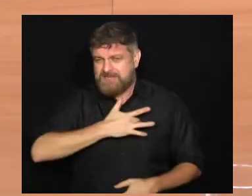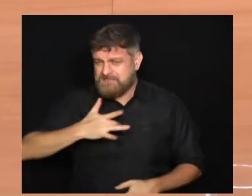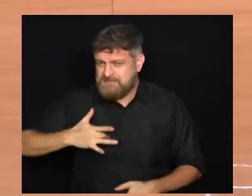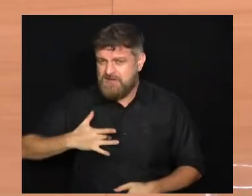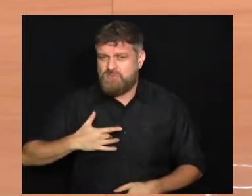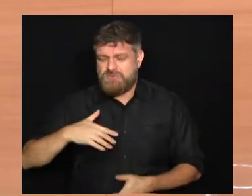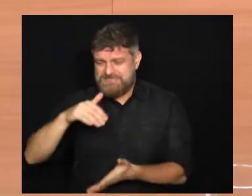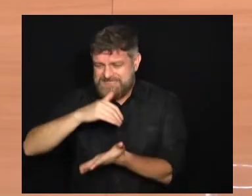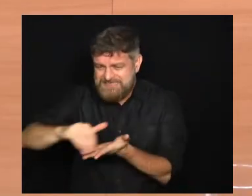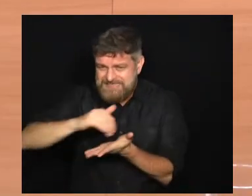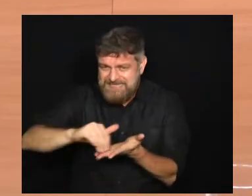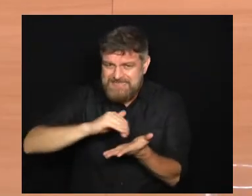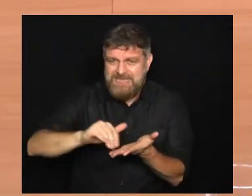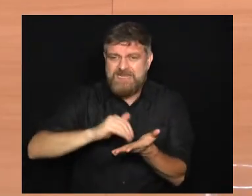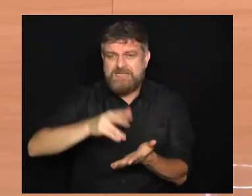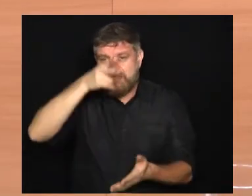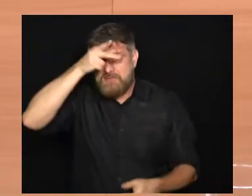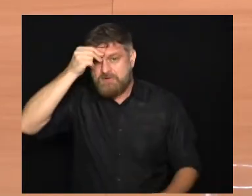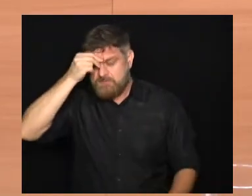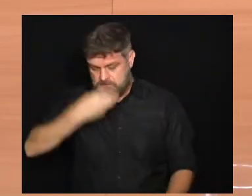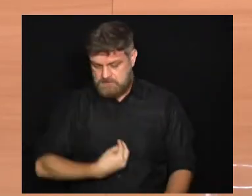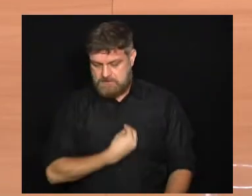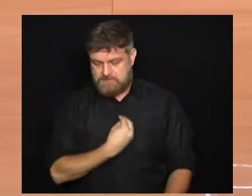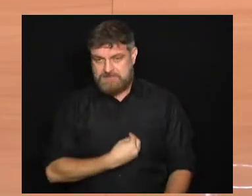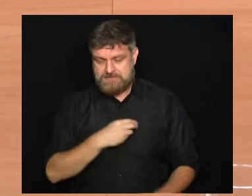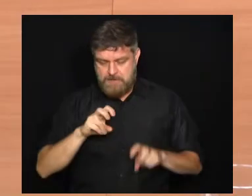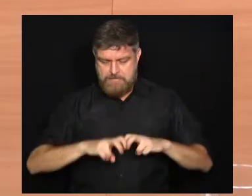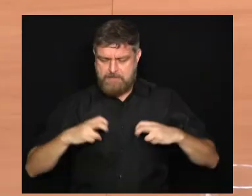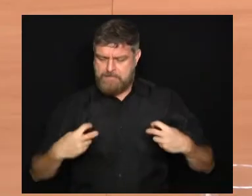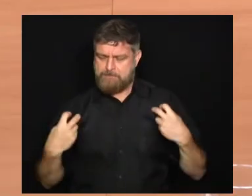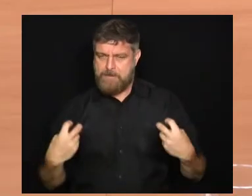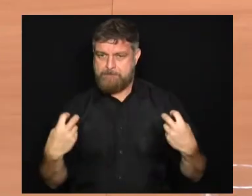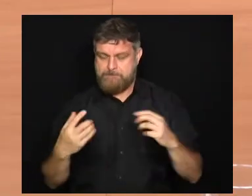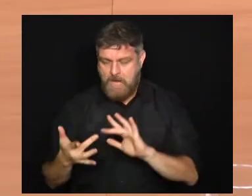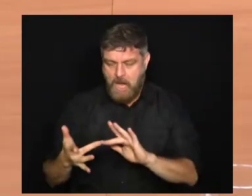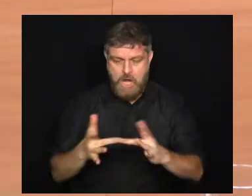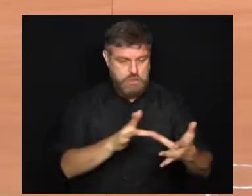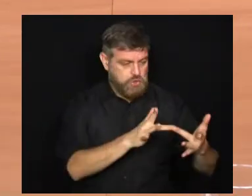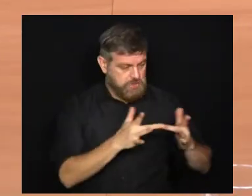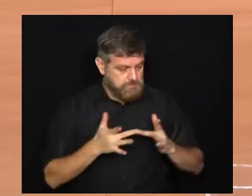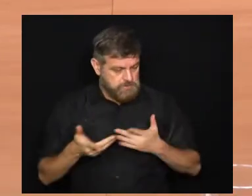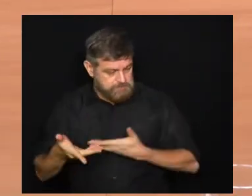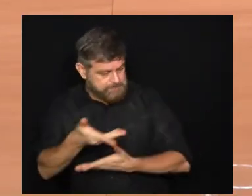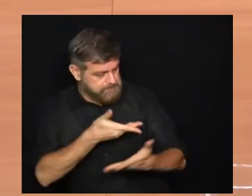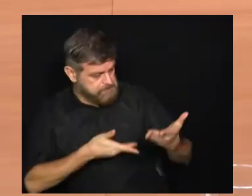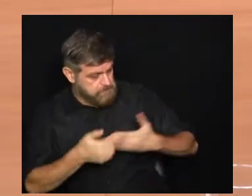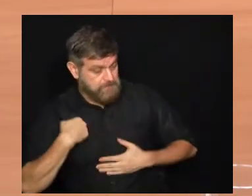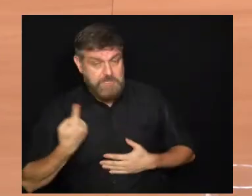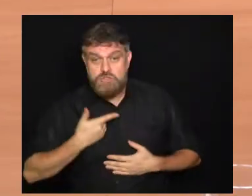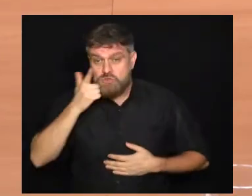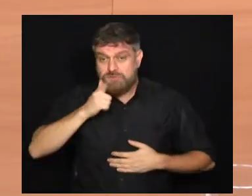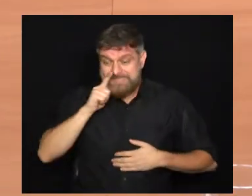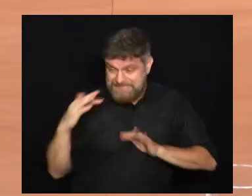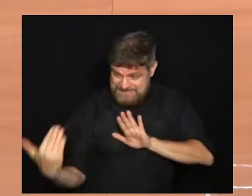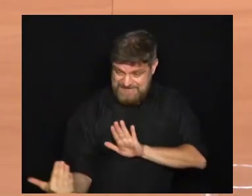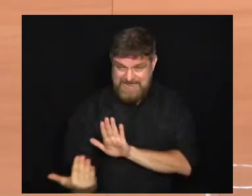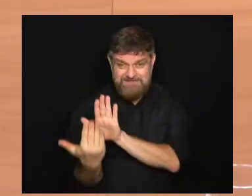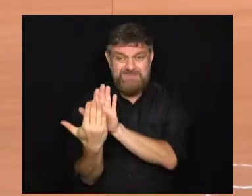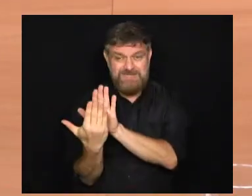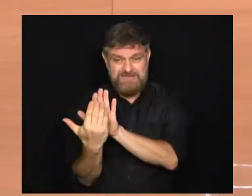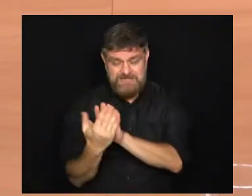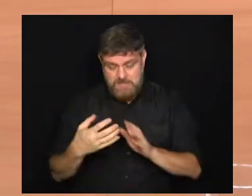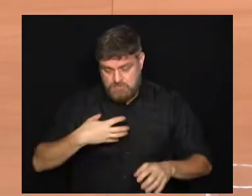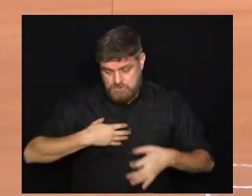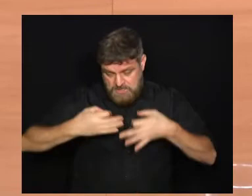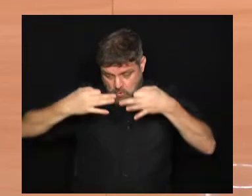e secretarias da prefeitura, e todos articulados com a meta de que a gente pudesse fazer um enfrentamento